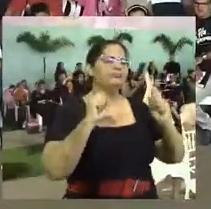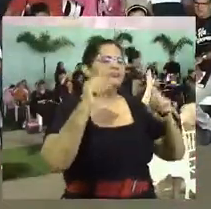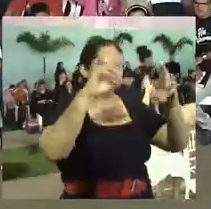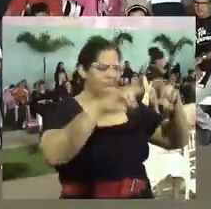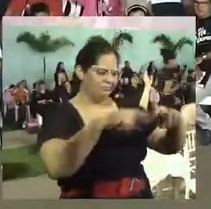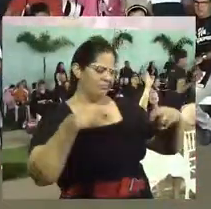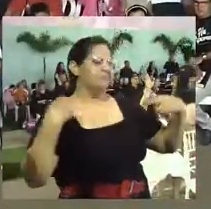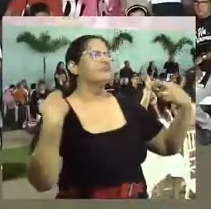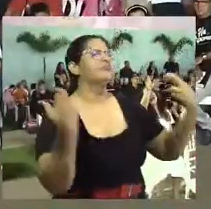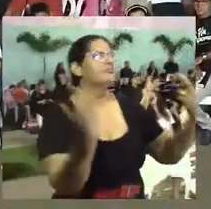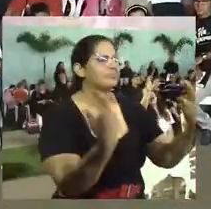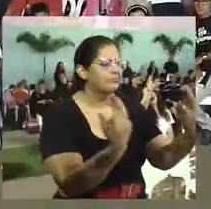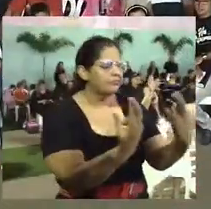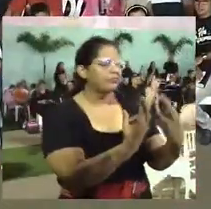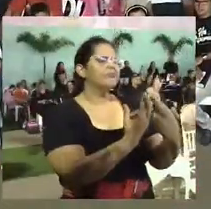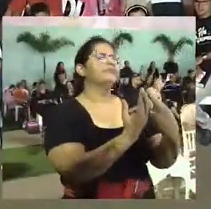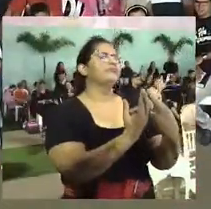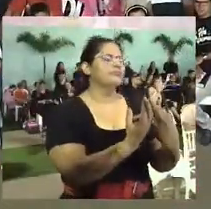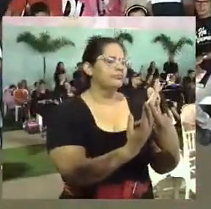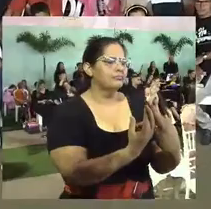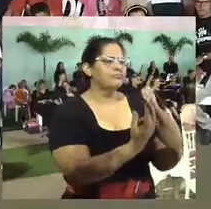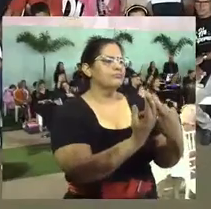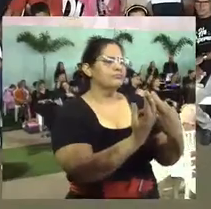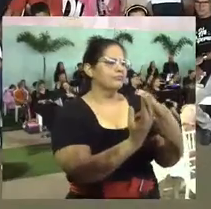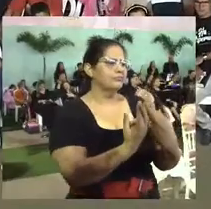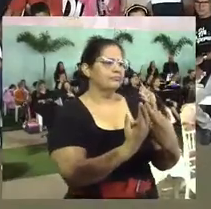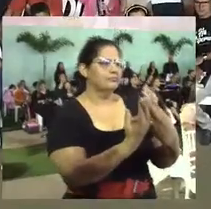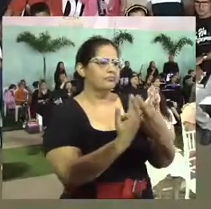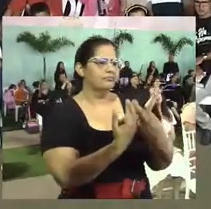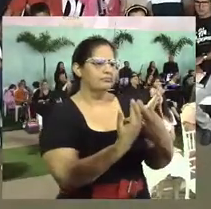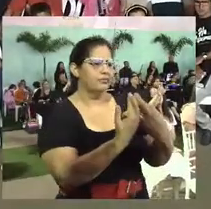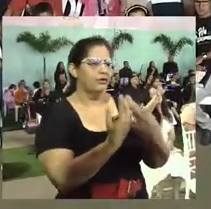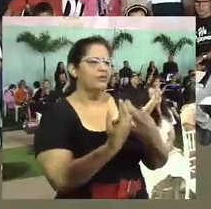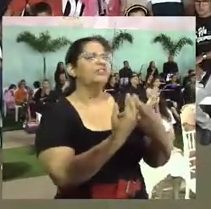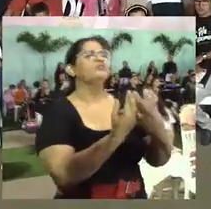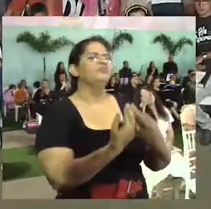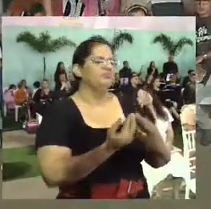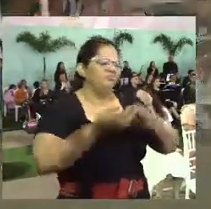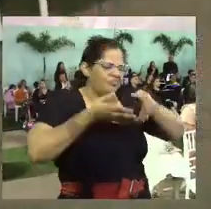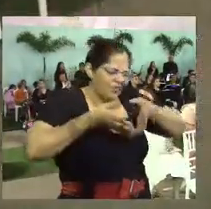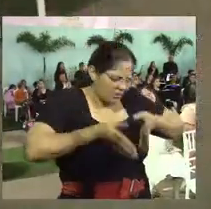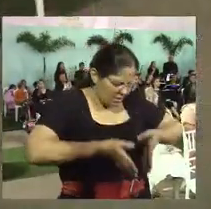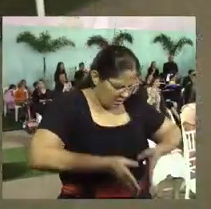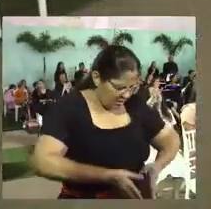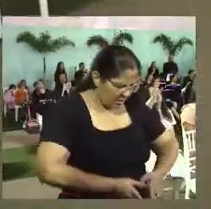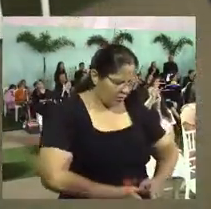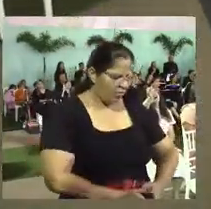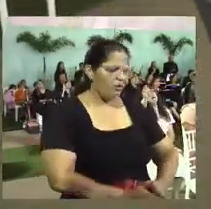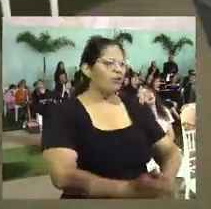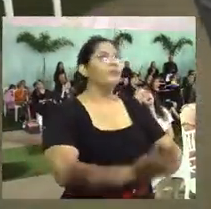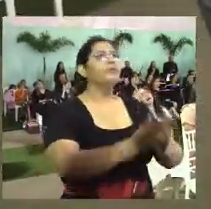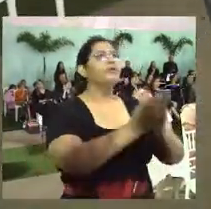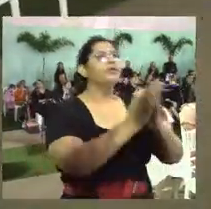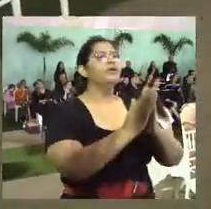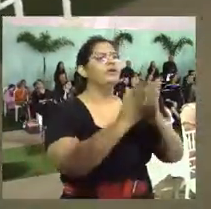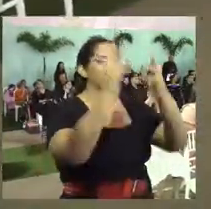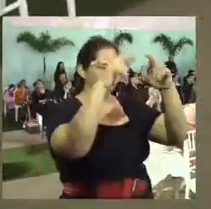se isso é verdade manifesta sua adoração foi que eu nasci